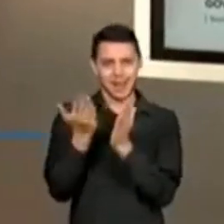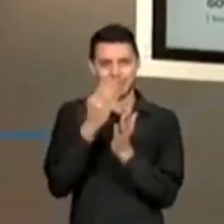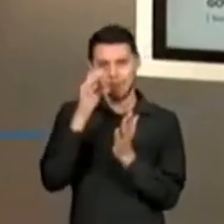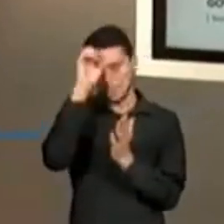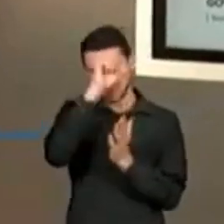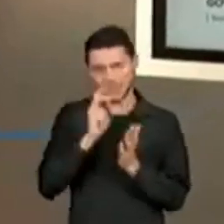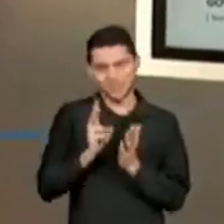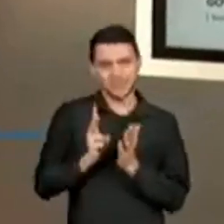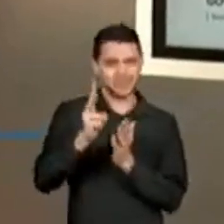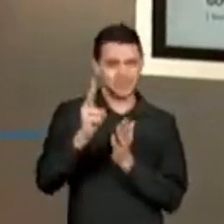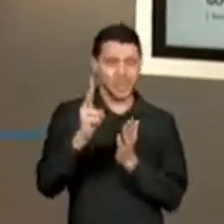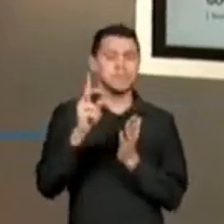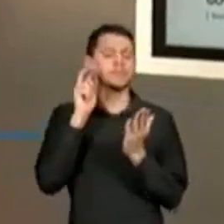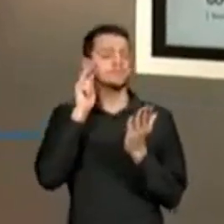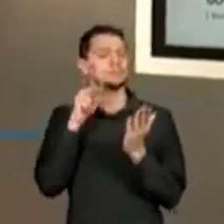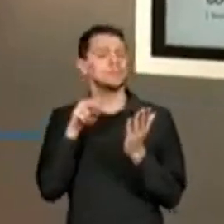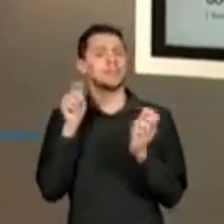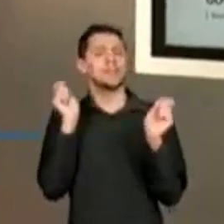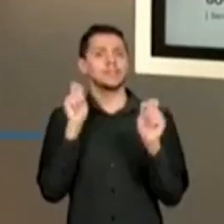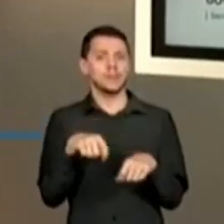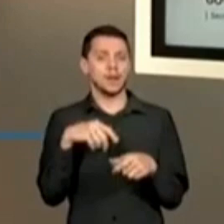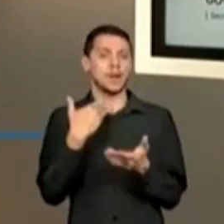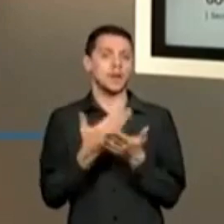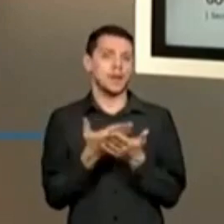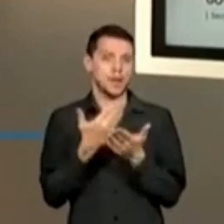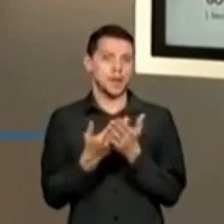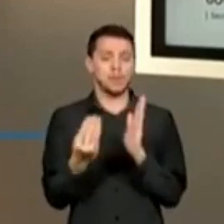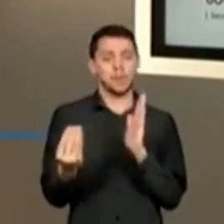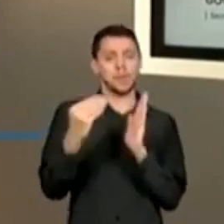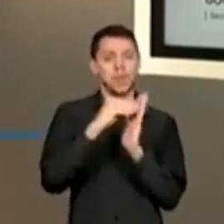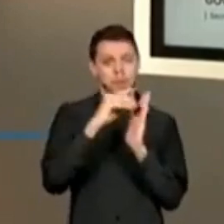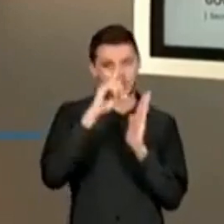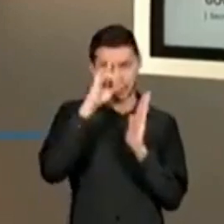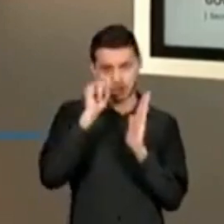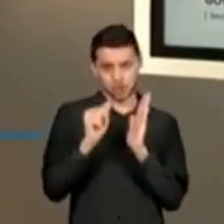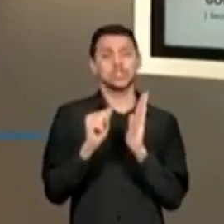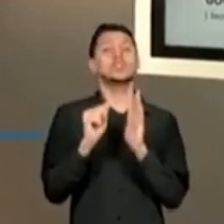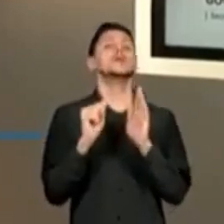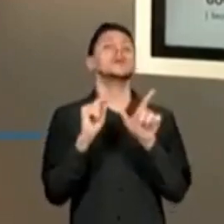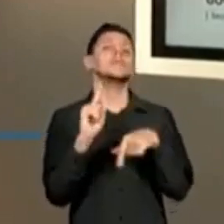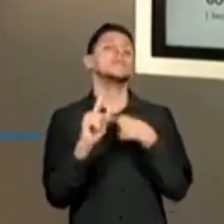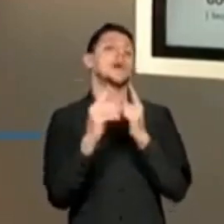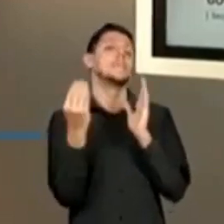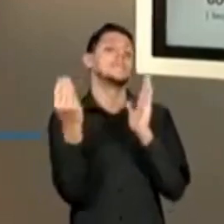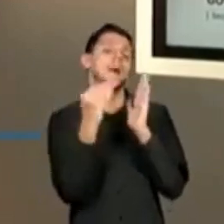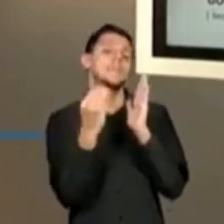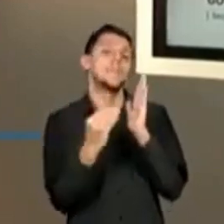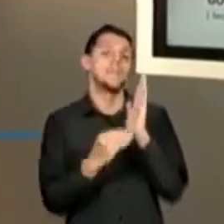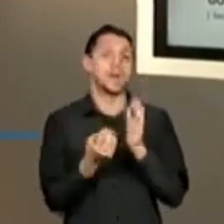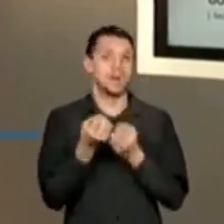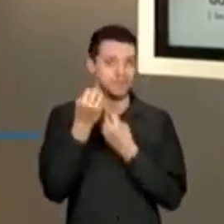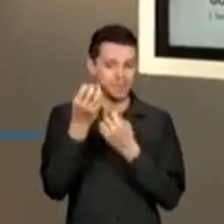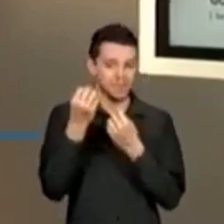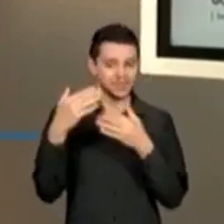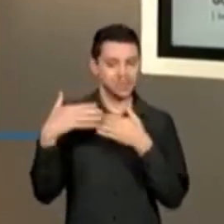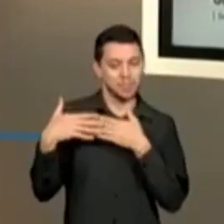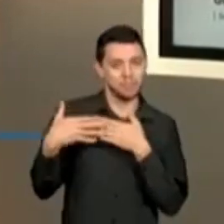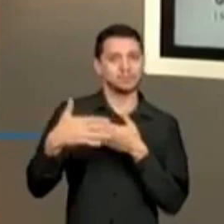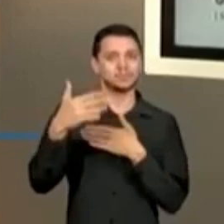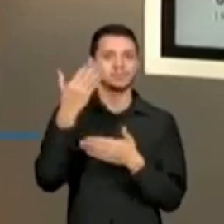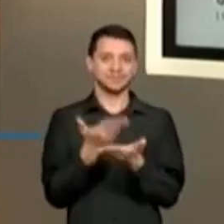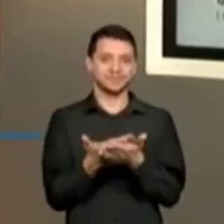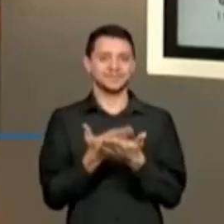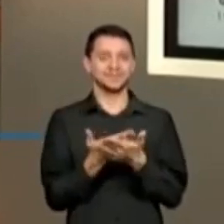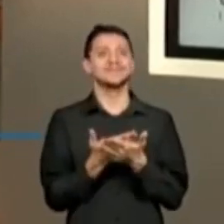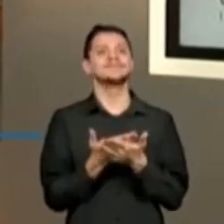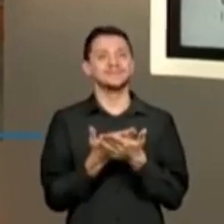já pode encontrar essa aula, já coloca a data e realiza as suas devidas anotações, ok? Durante aí a nossa aula. Não